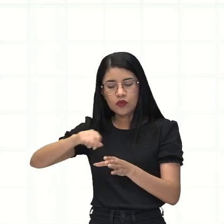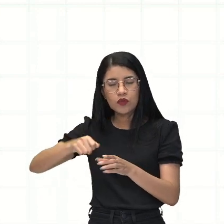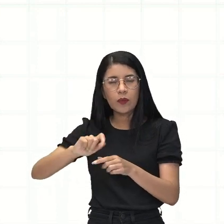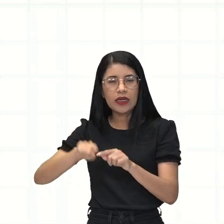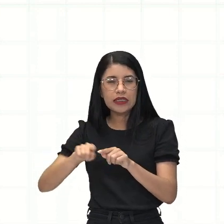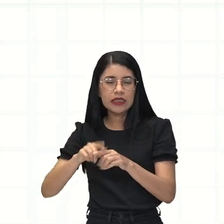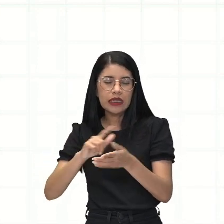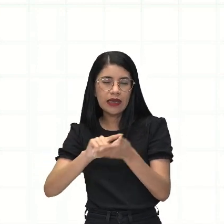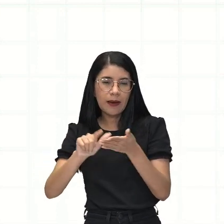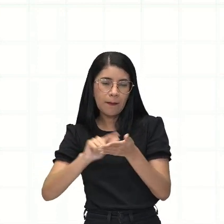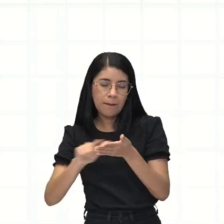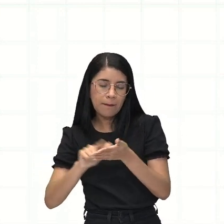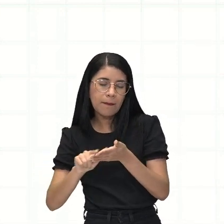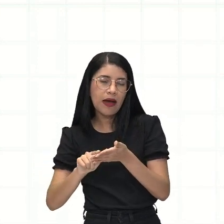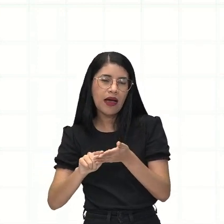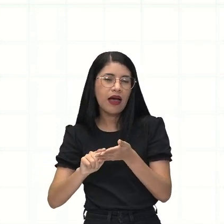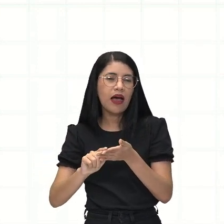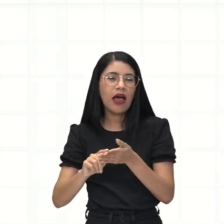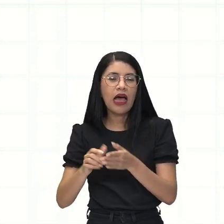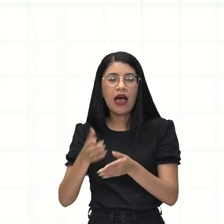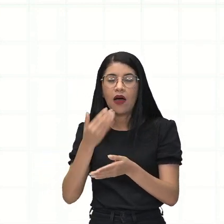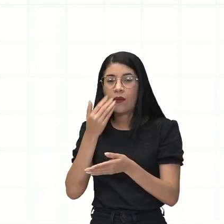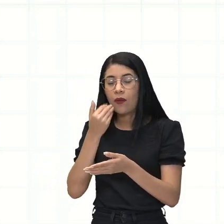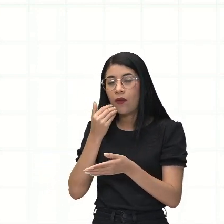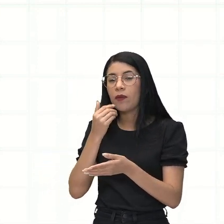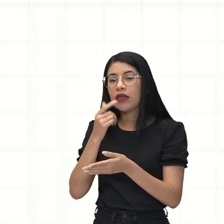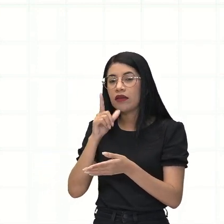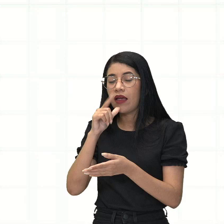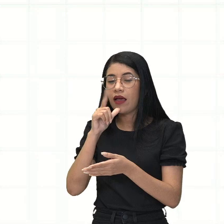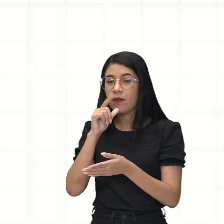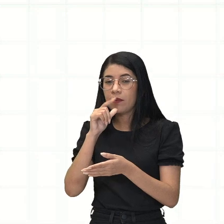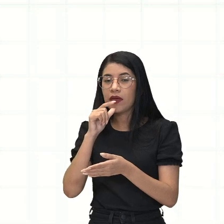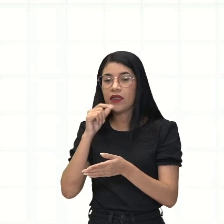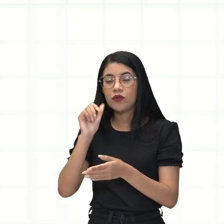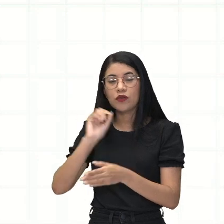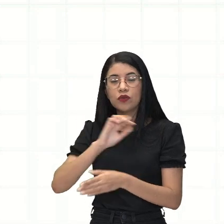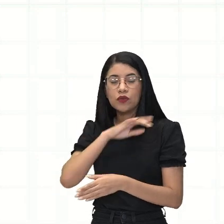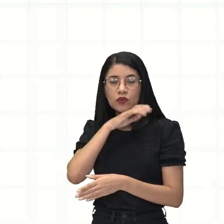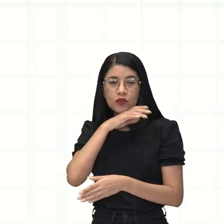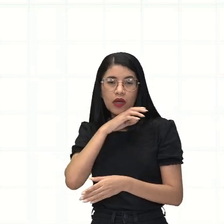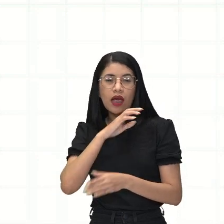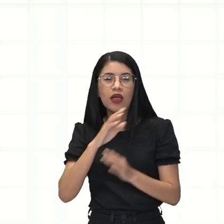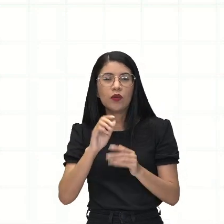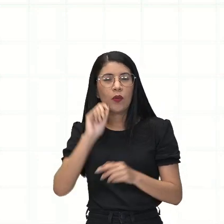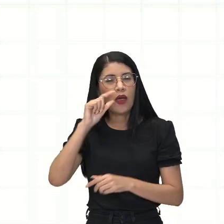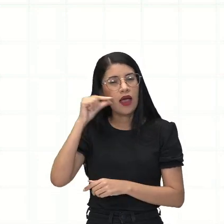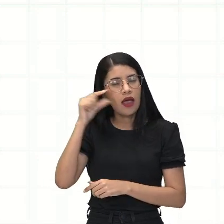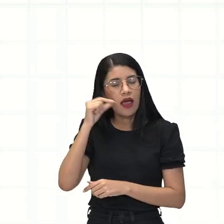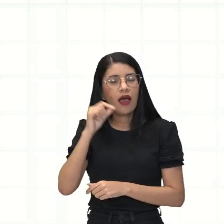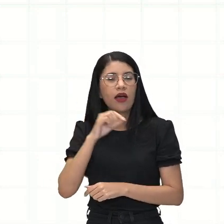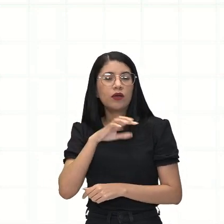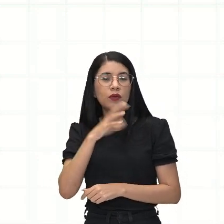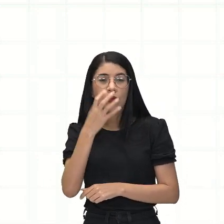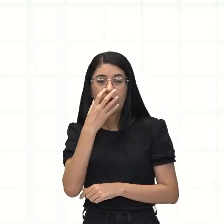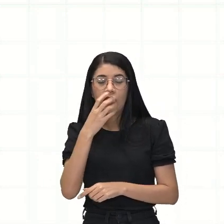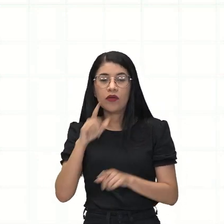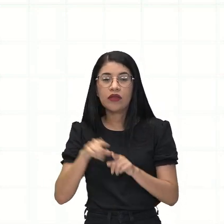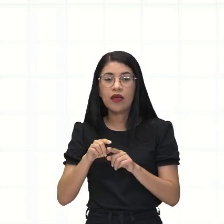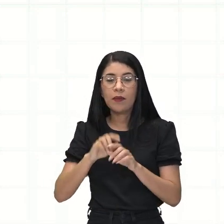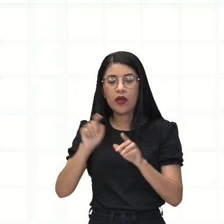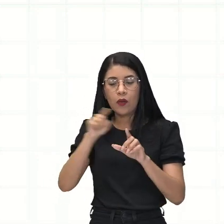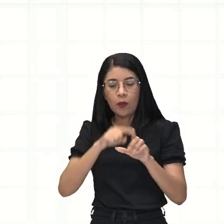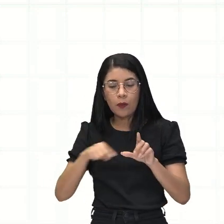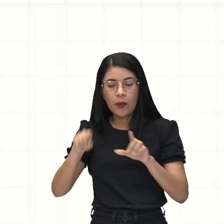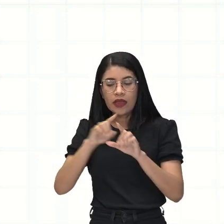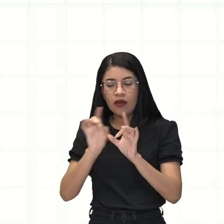bebedouros de animais de estimação, é importante sempre deixar esses bebedouros limpos, descarte pneus velhos junto ao